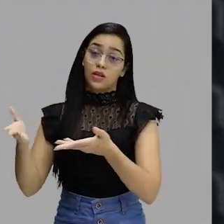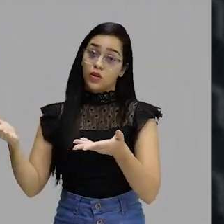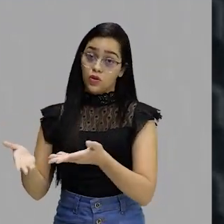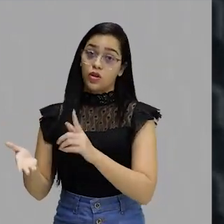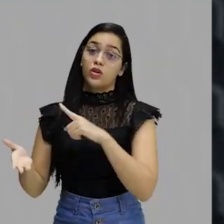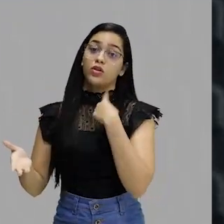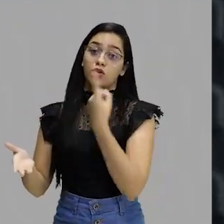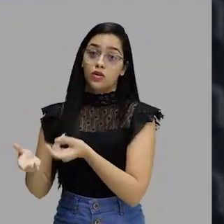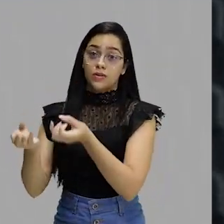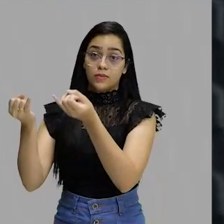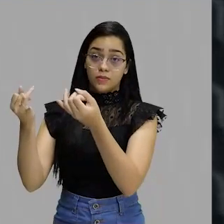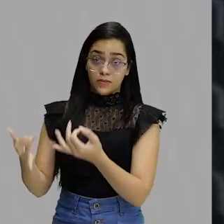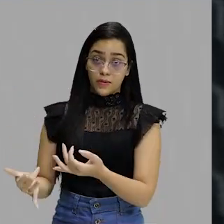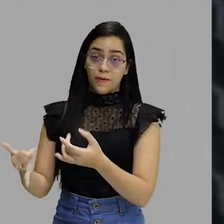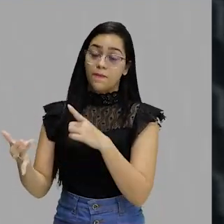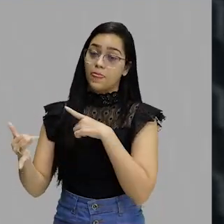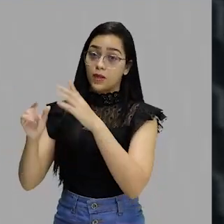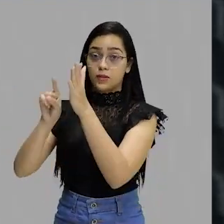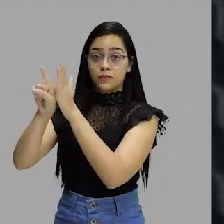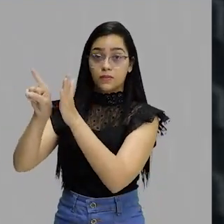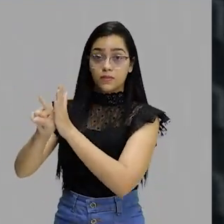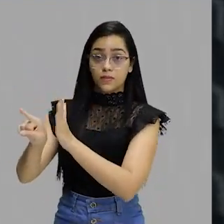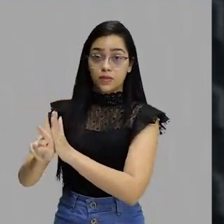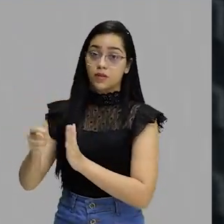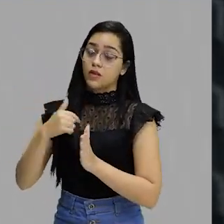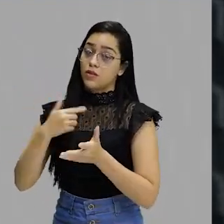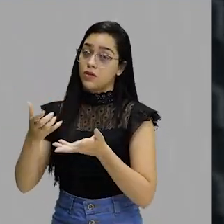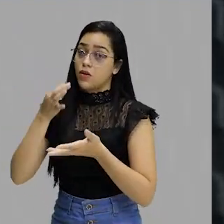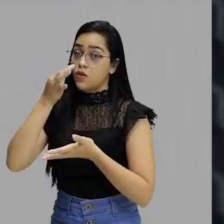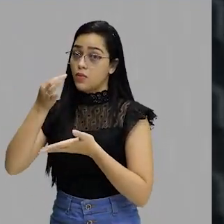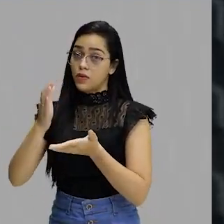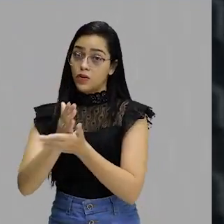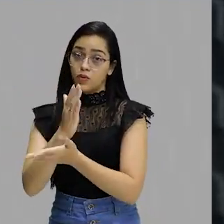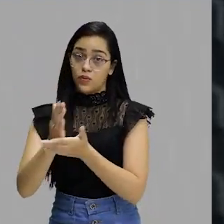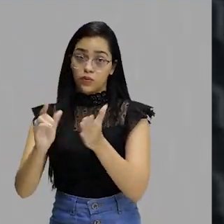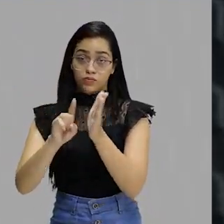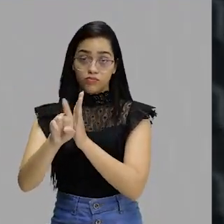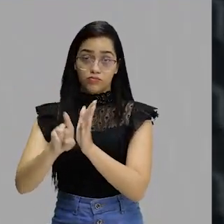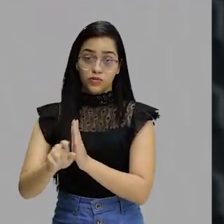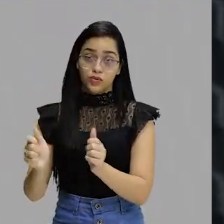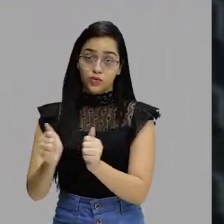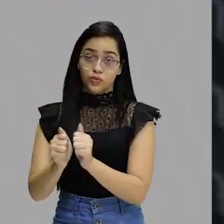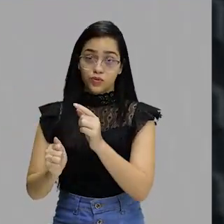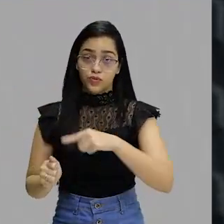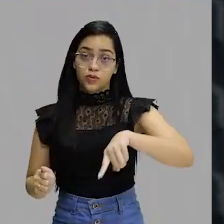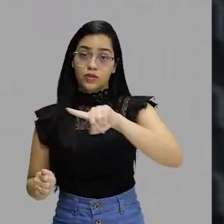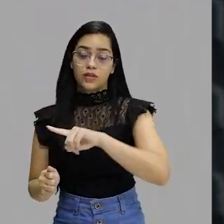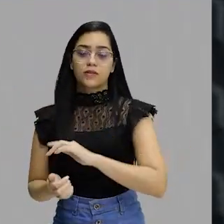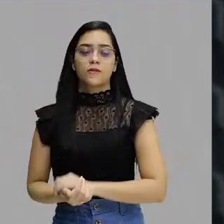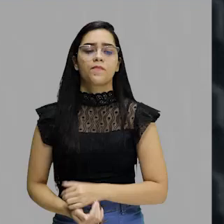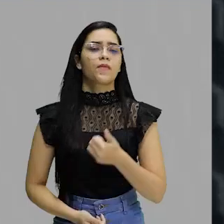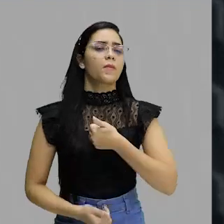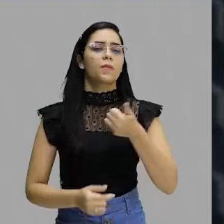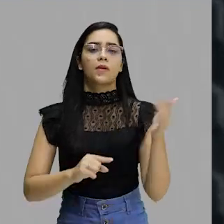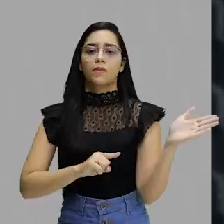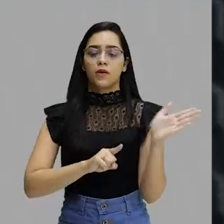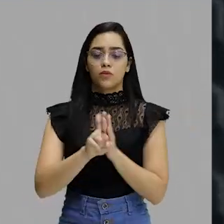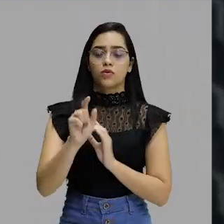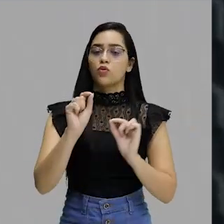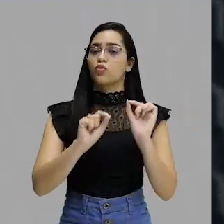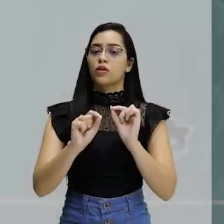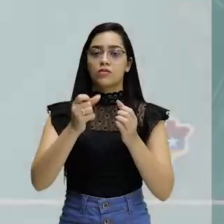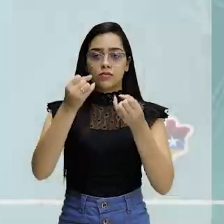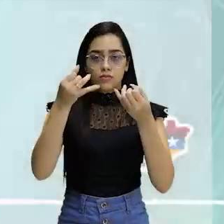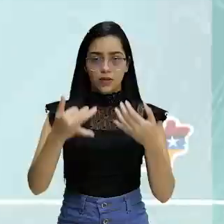vai agora trabalhar por meio de exercícios. Eu quero comentar algumas questões com vocês, tá? Vamos para a primeira questão. O que é que ela